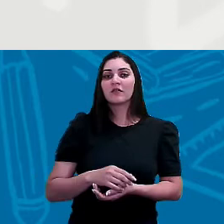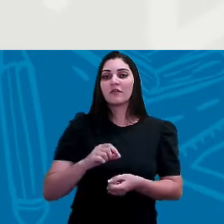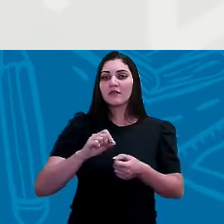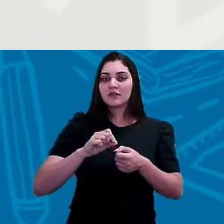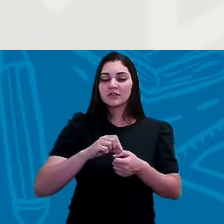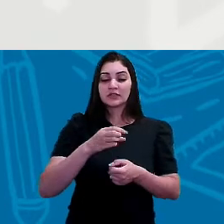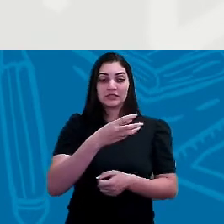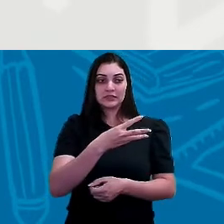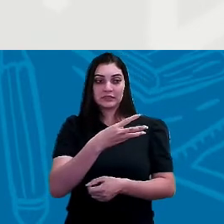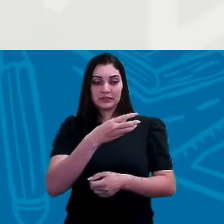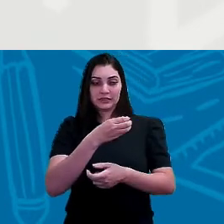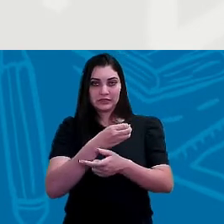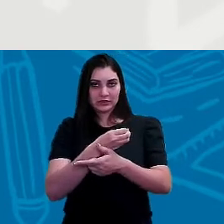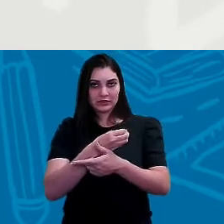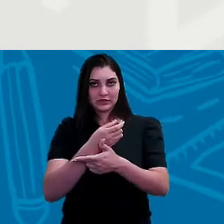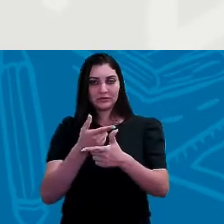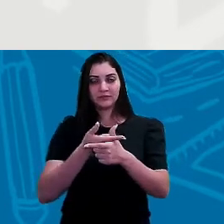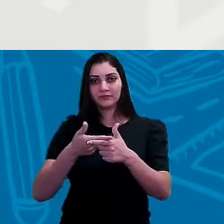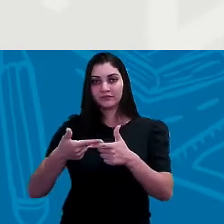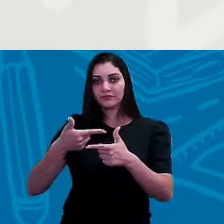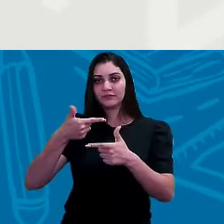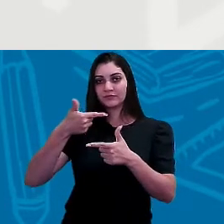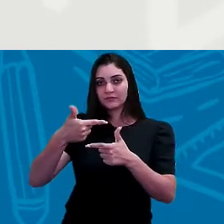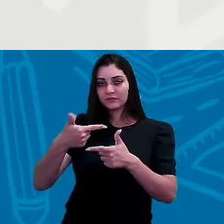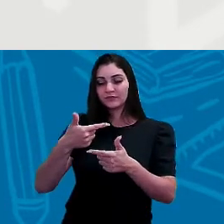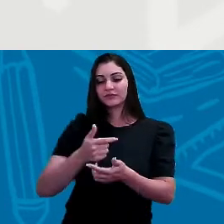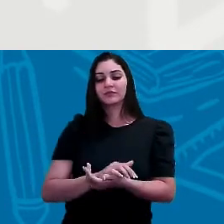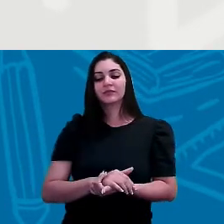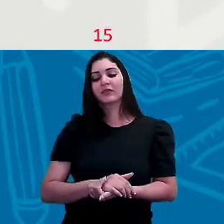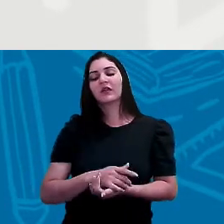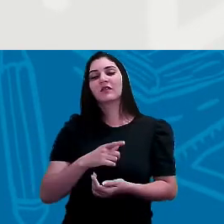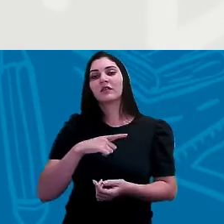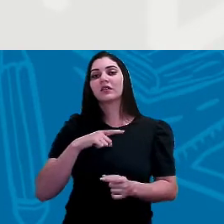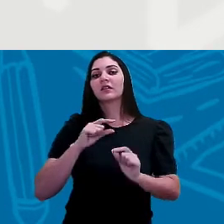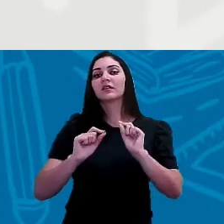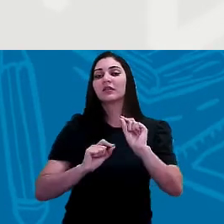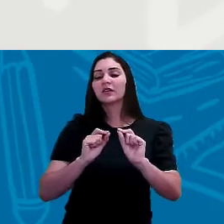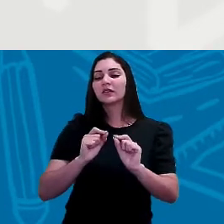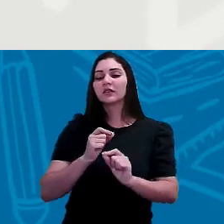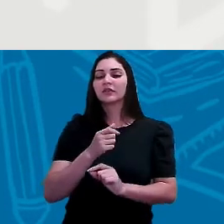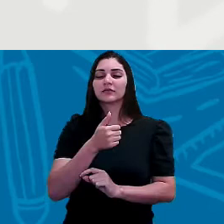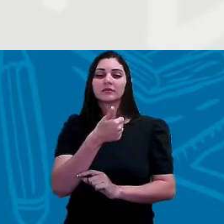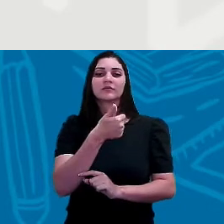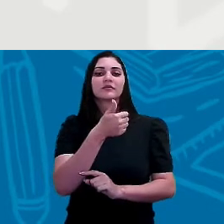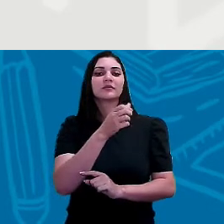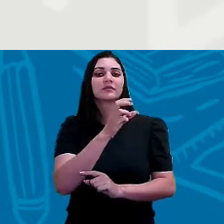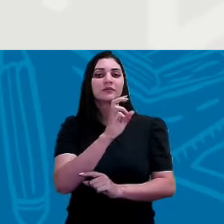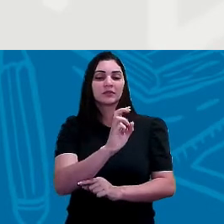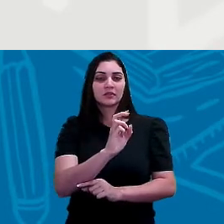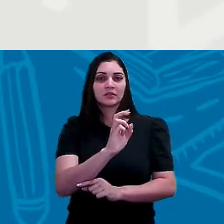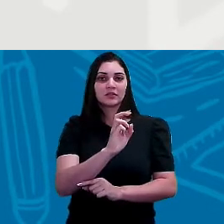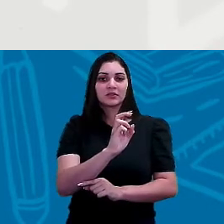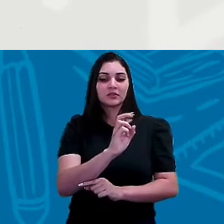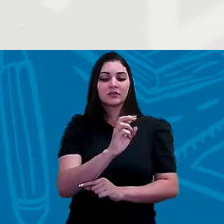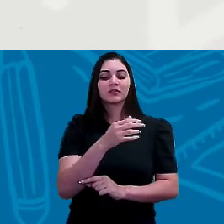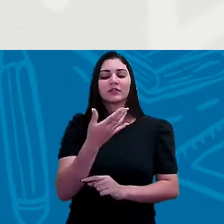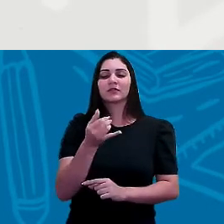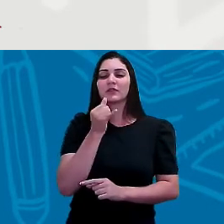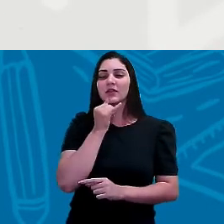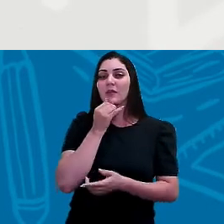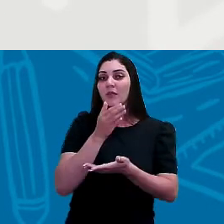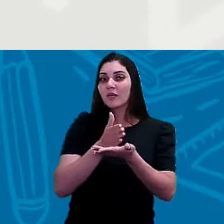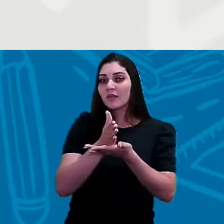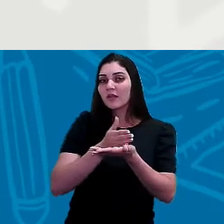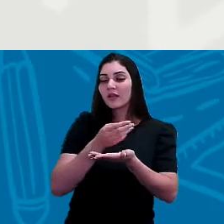30 dividido por 2, que vai dar 15. E aí, a metade de R$30